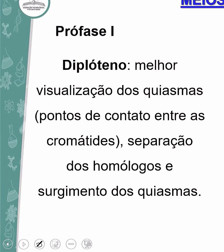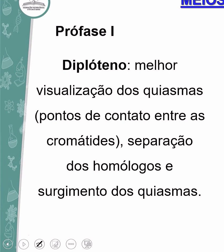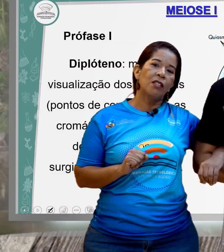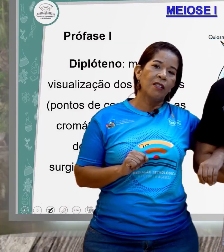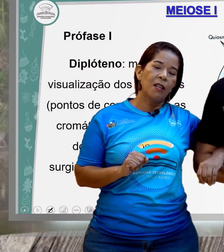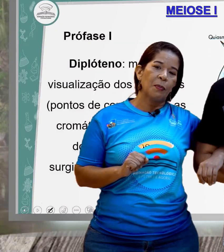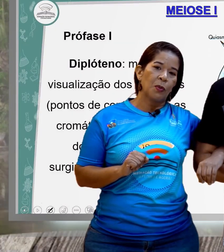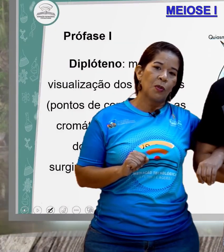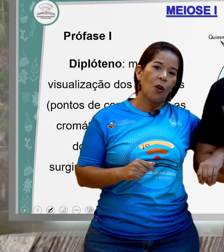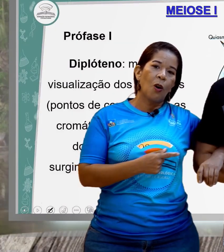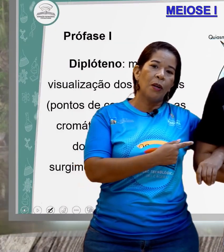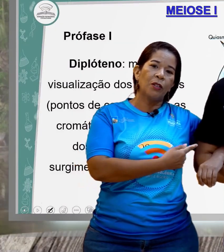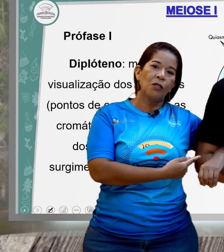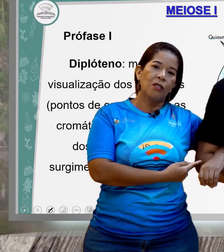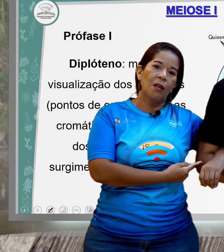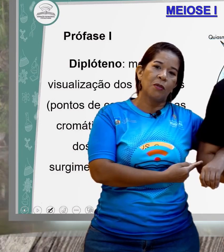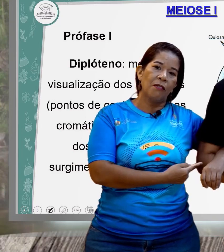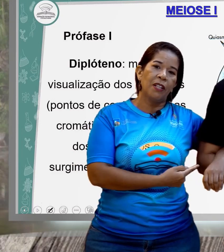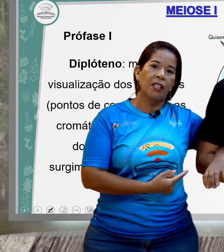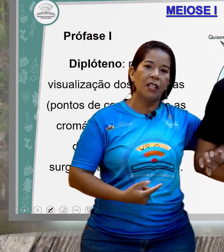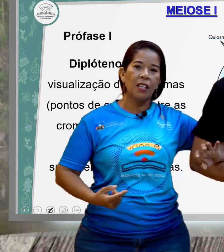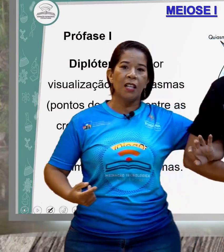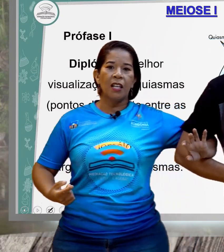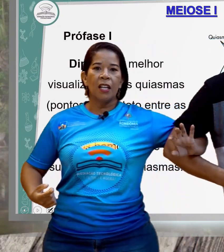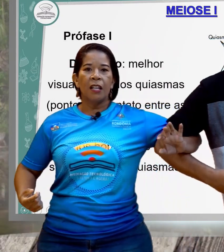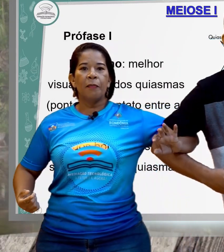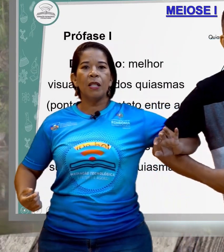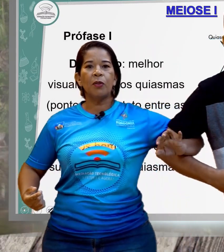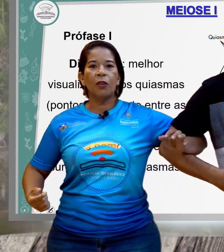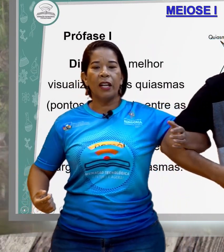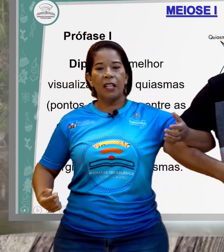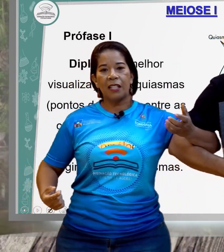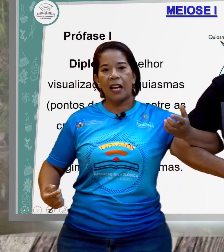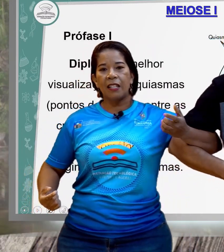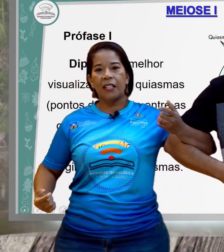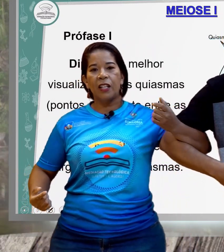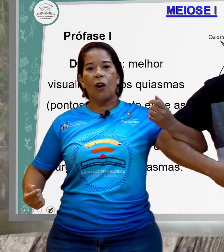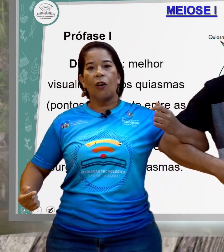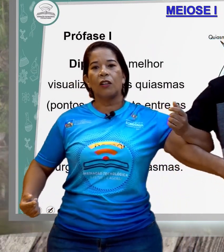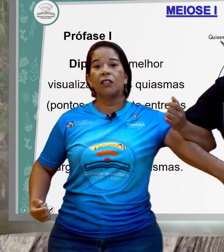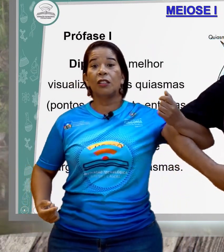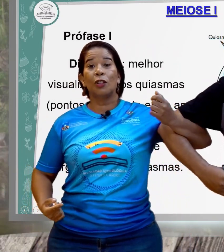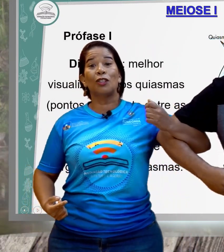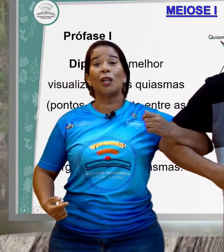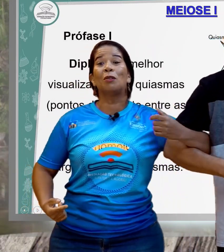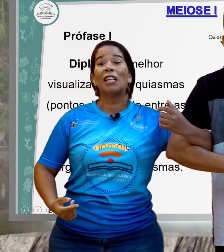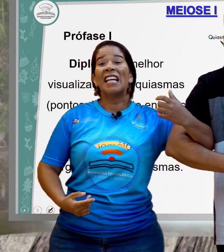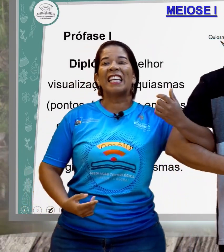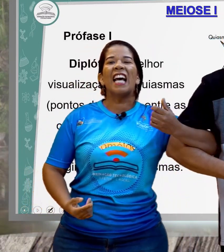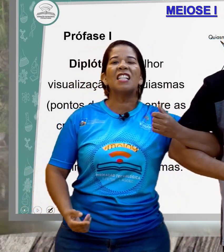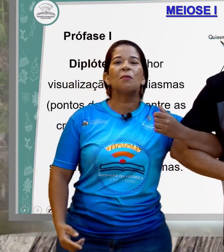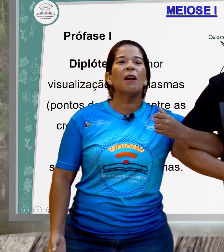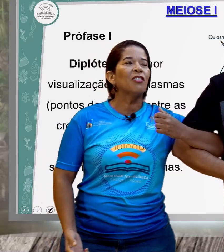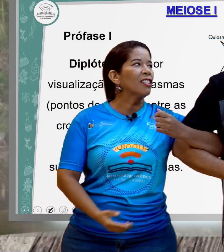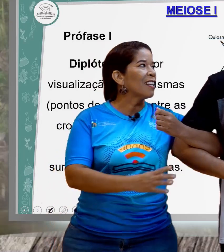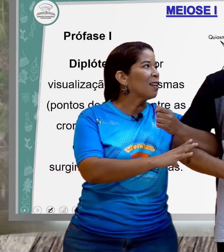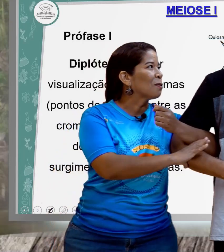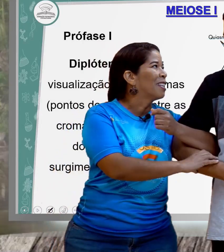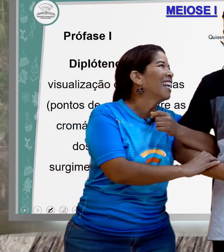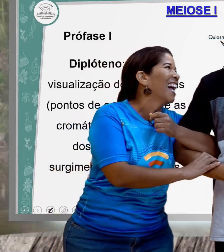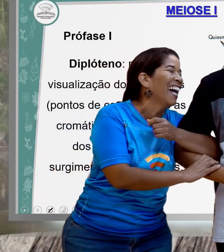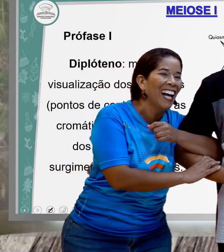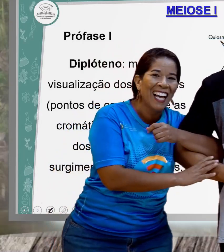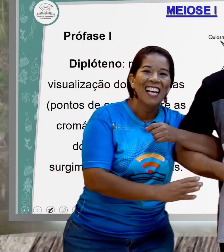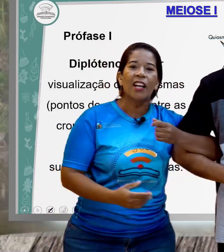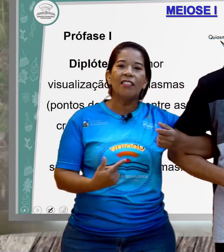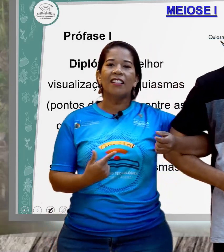Onde é que nós estamos? Olha como é que nós estamos. Tá vendo aqui? Mesmo que eu queira sair daqui, ó, nós estamos